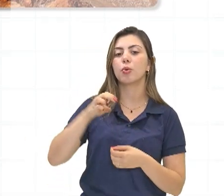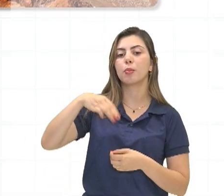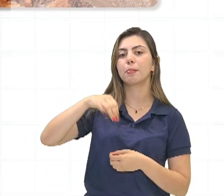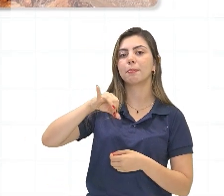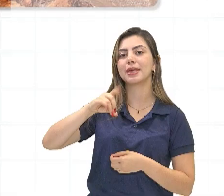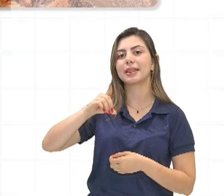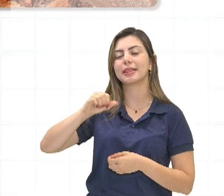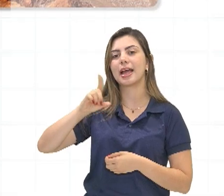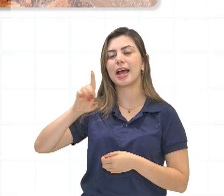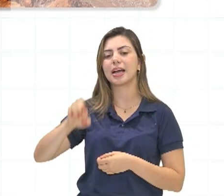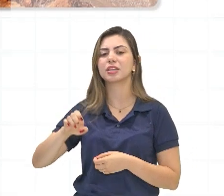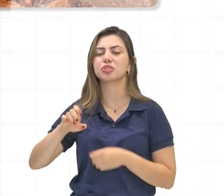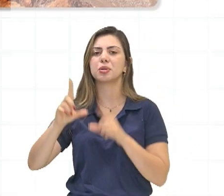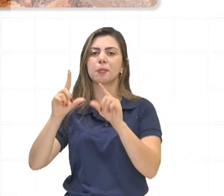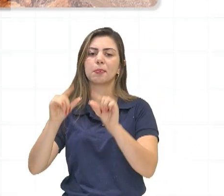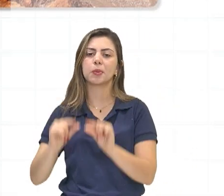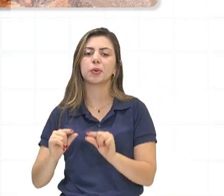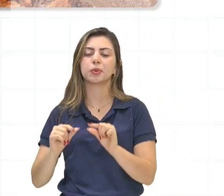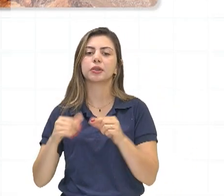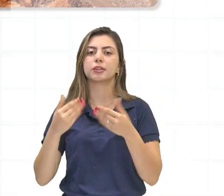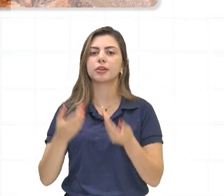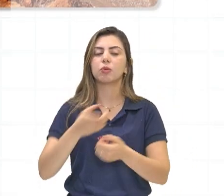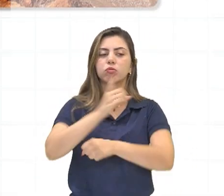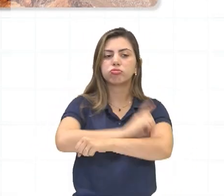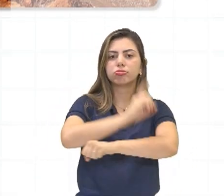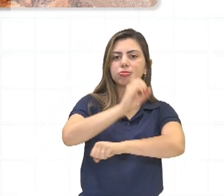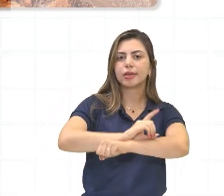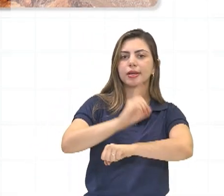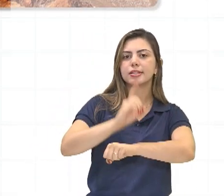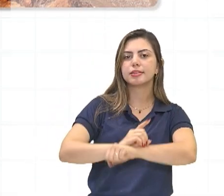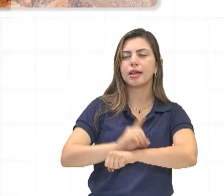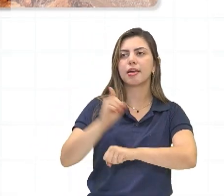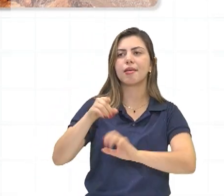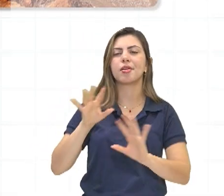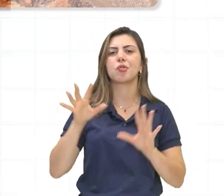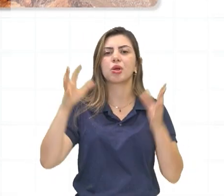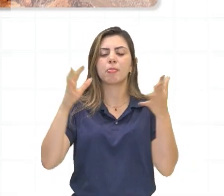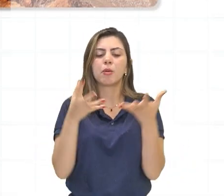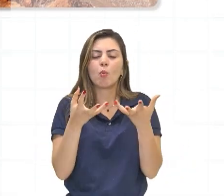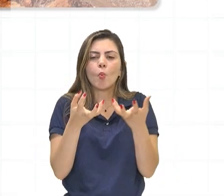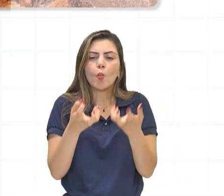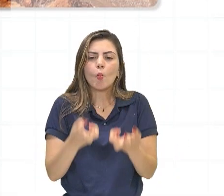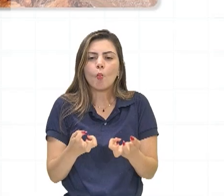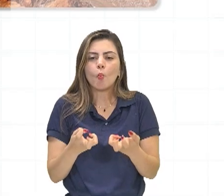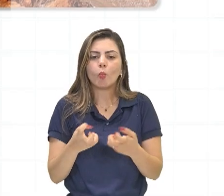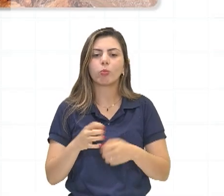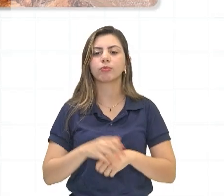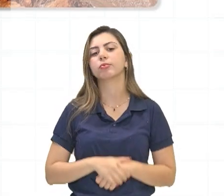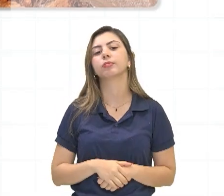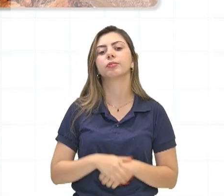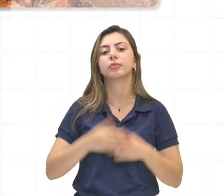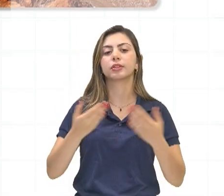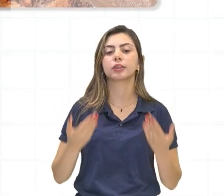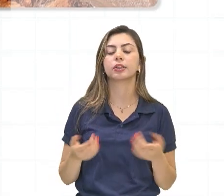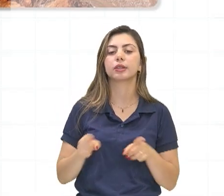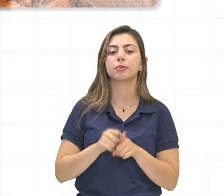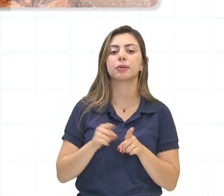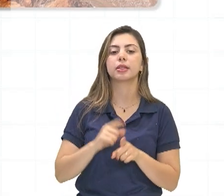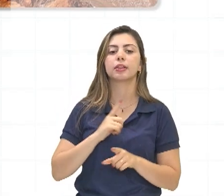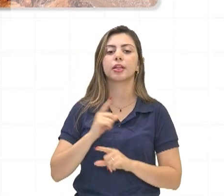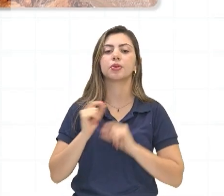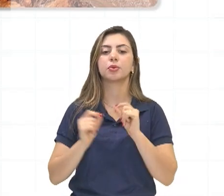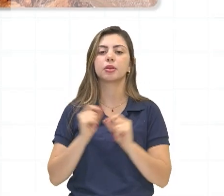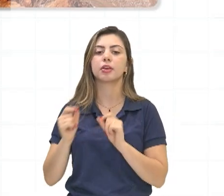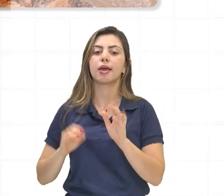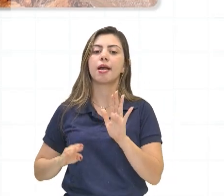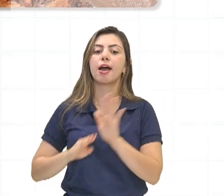de deserto, a gente pensa logo em um clima mais seco, né? E aí uma alta amplitude térmica, o